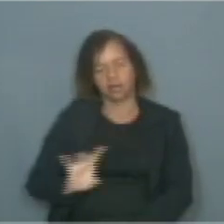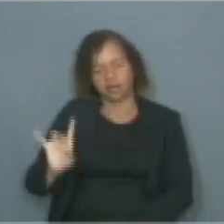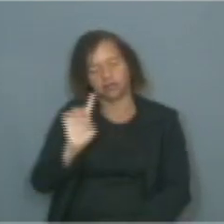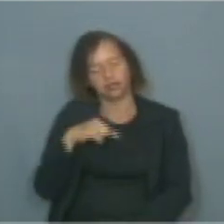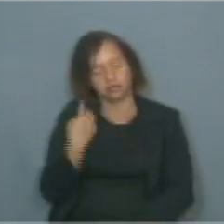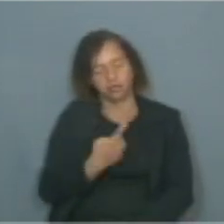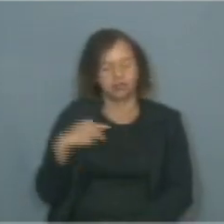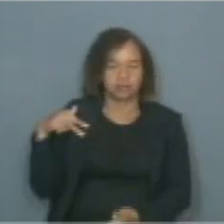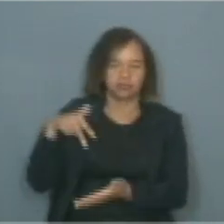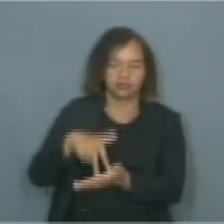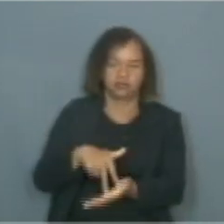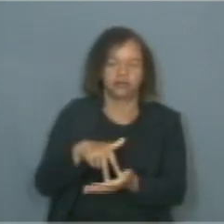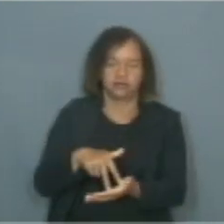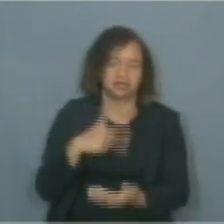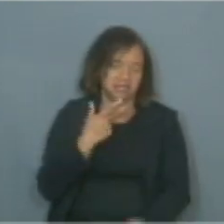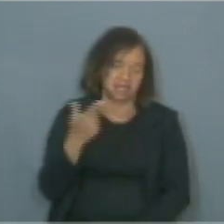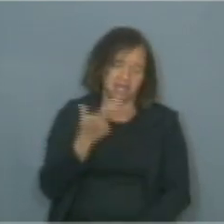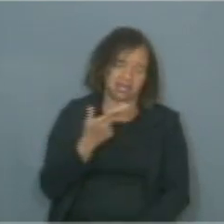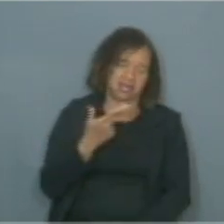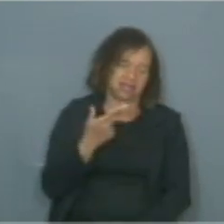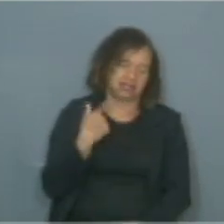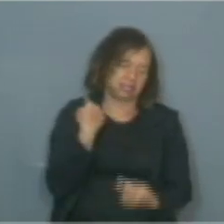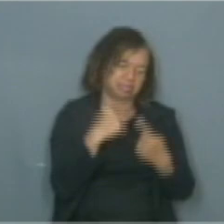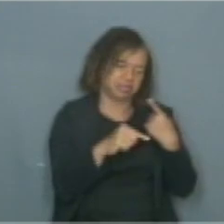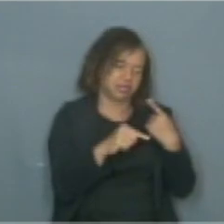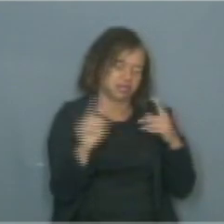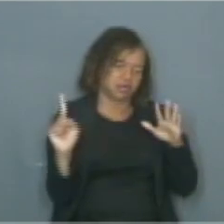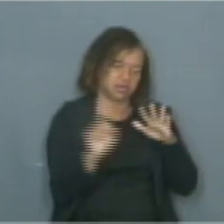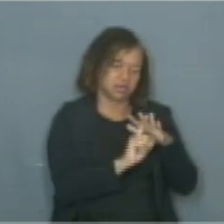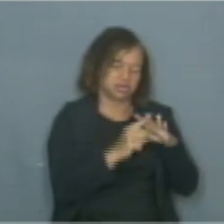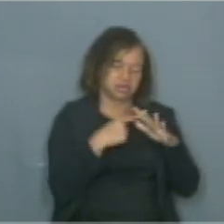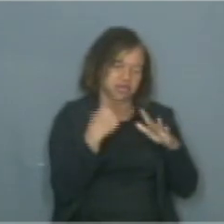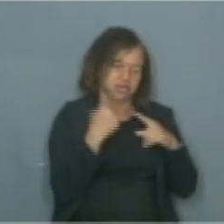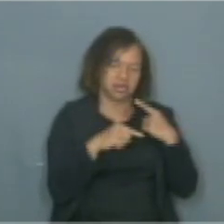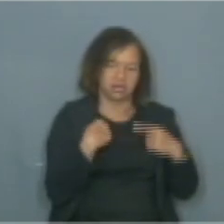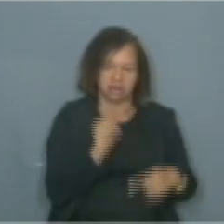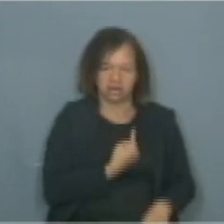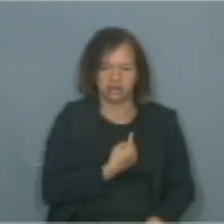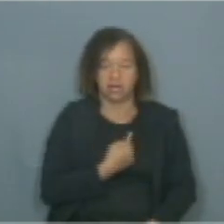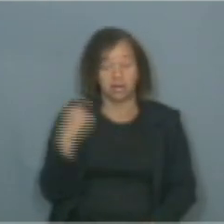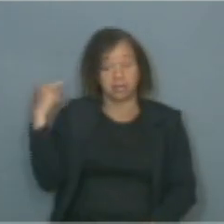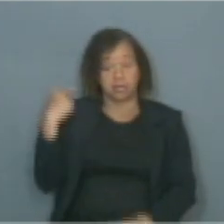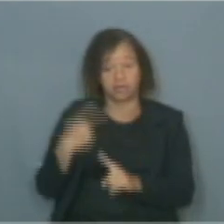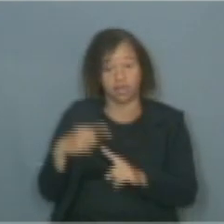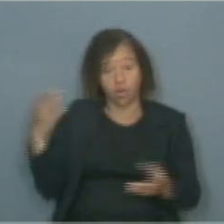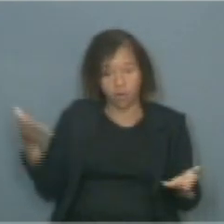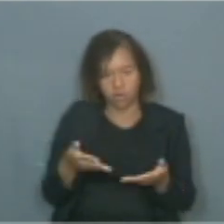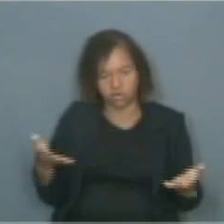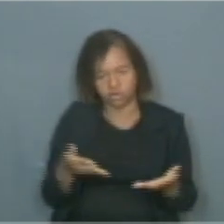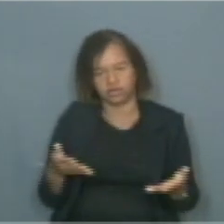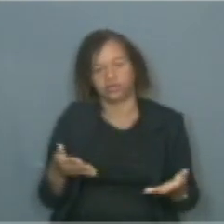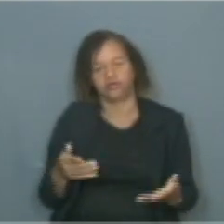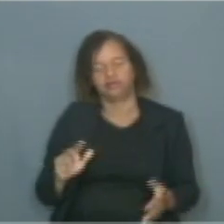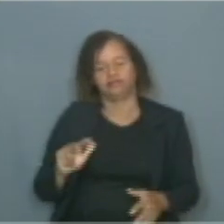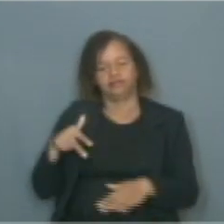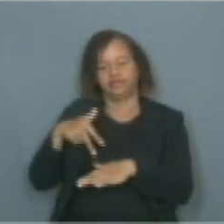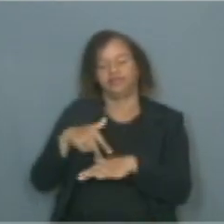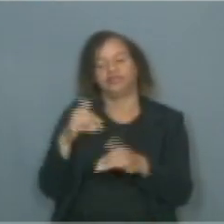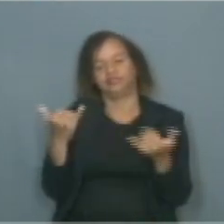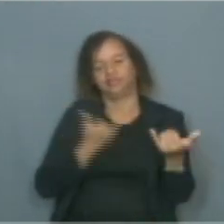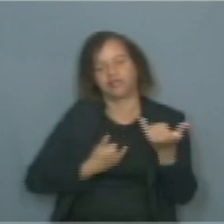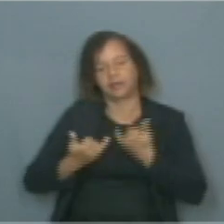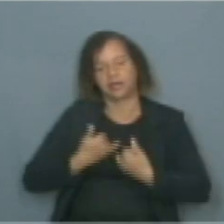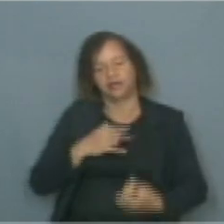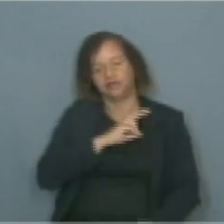aqui estamos. A gente não está aqui nós contra nós, como disse bem o vereador Carlos Muniz. Porque hoje, infelizmente, eu soube aqui nas notícias,